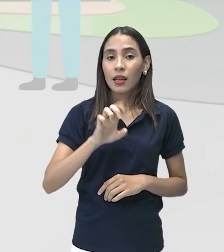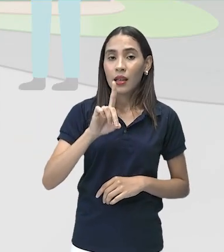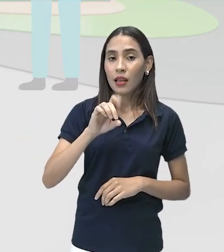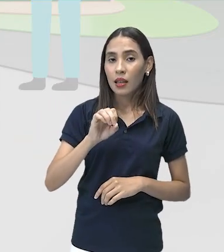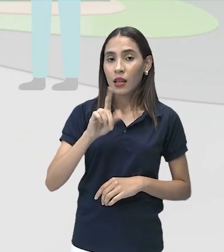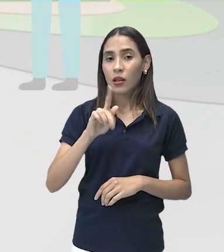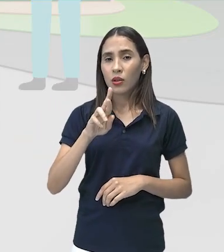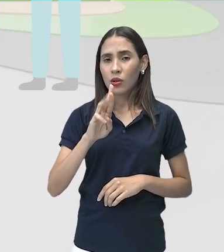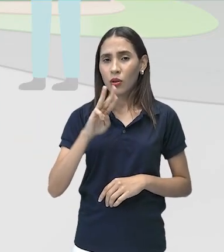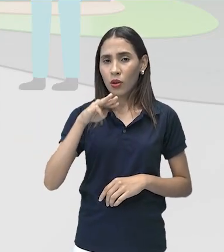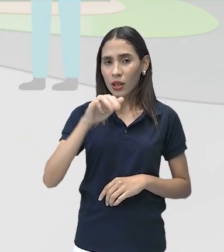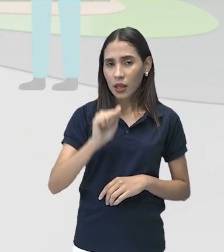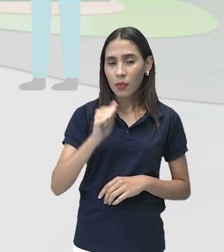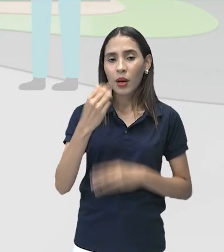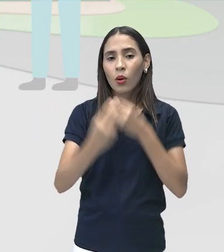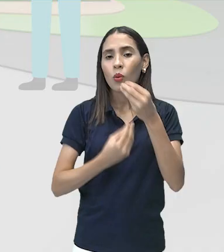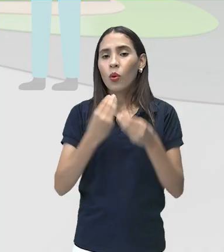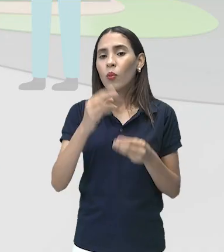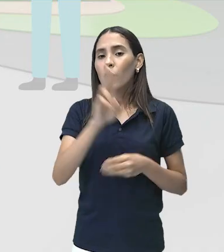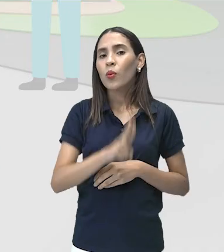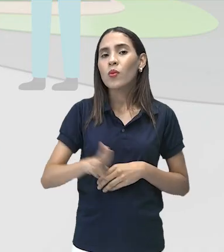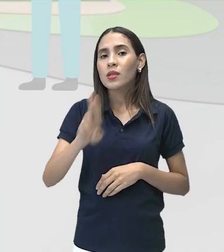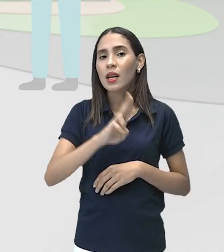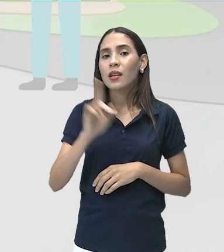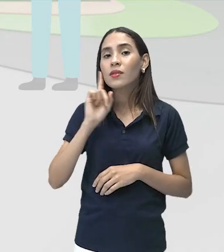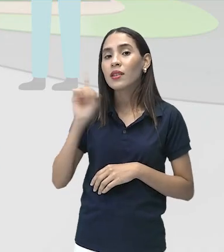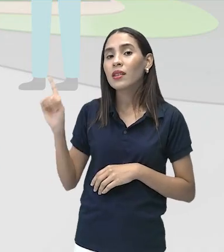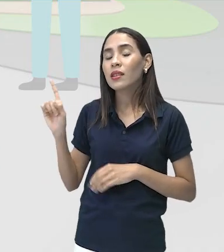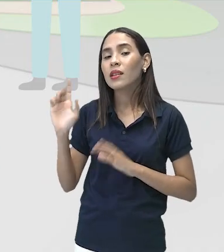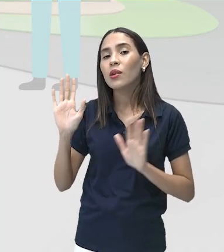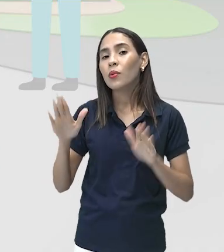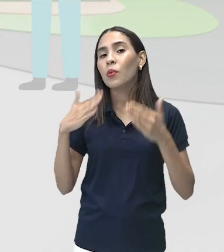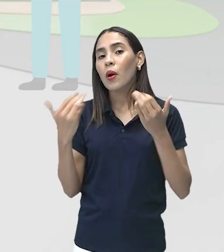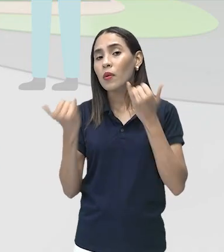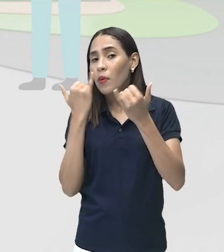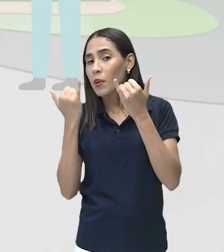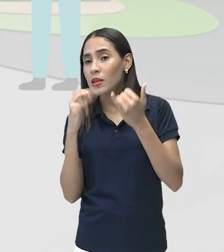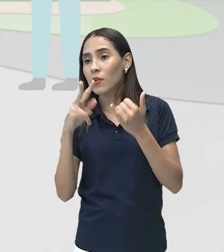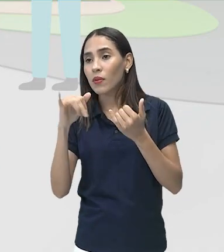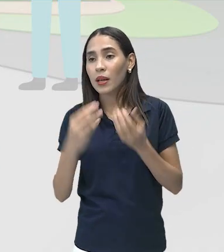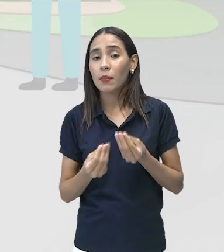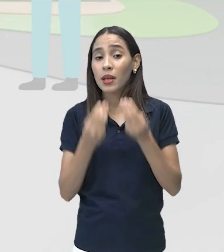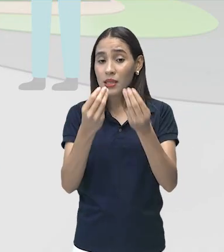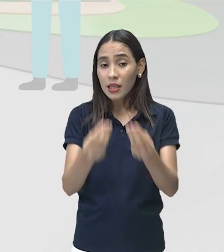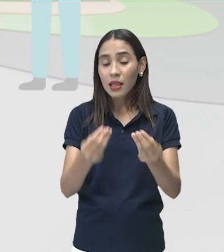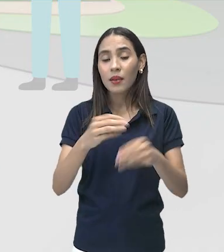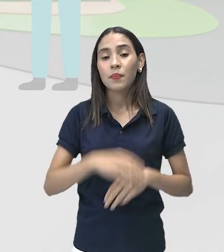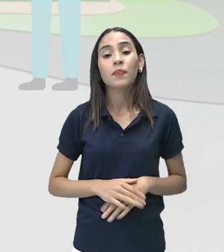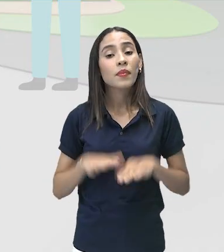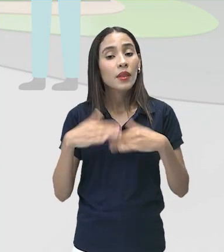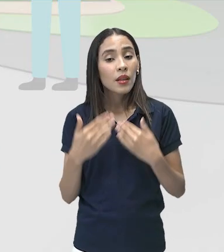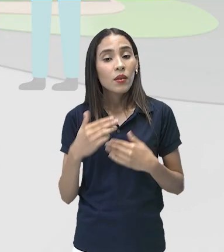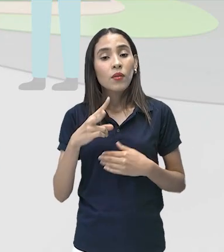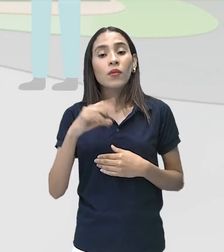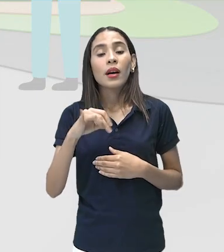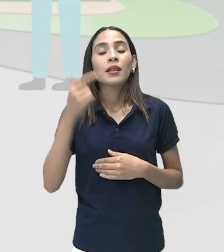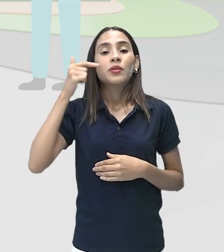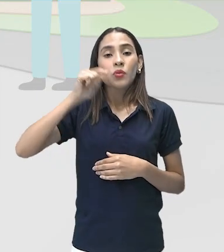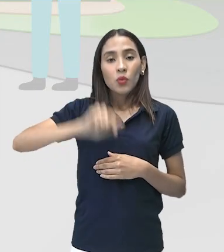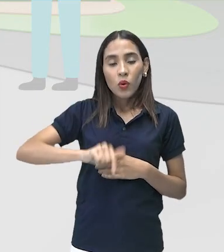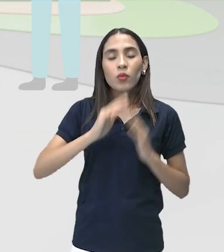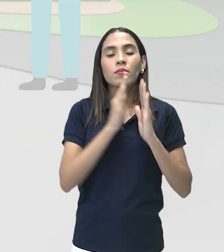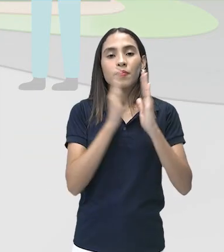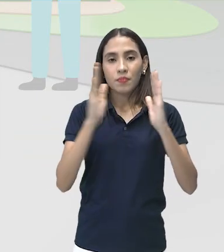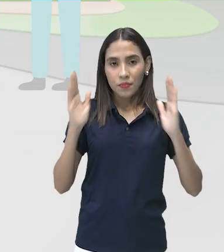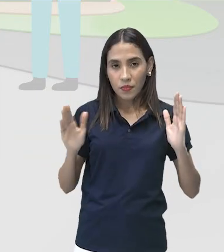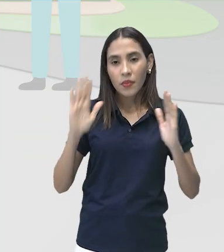de como utilizá-lo. Ou seja, quais as informações que eles vão nos fornecer. Então, isso a gente vai, de novo, por